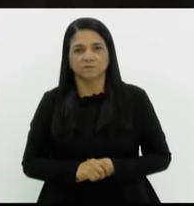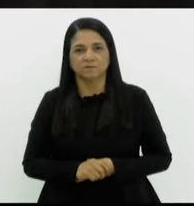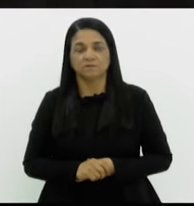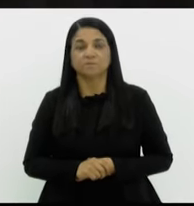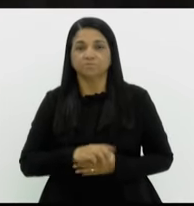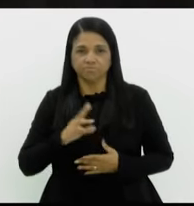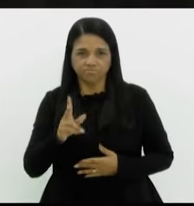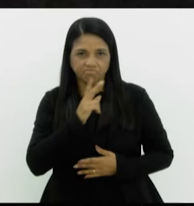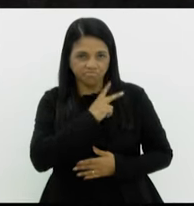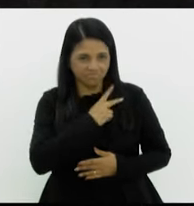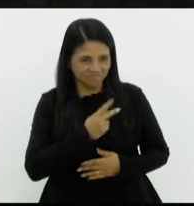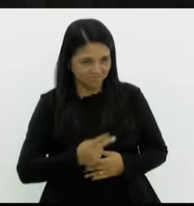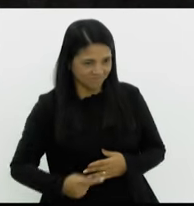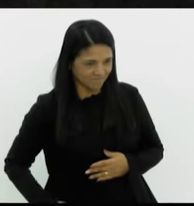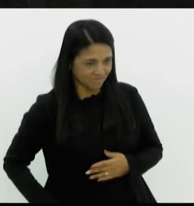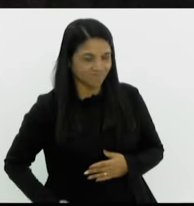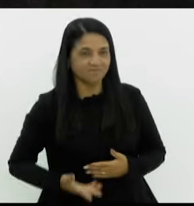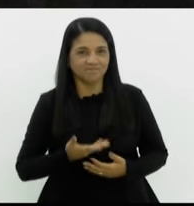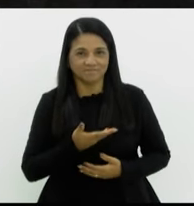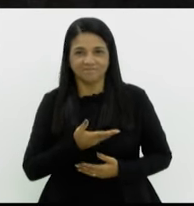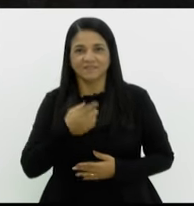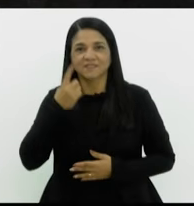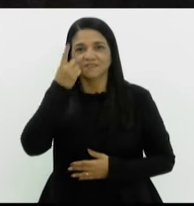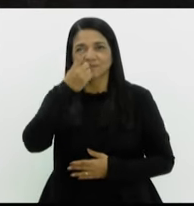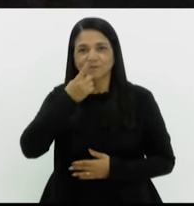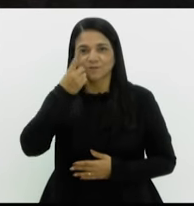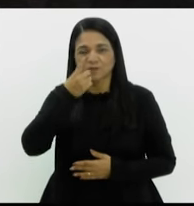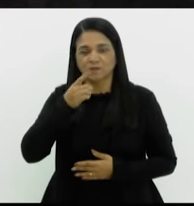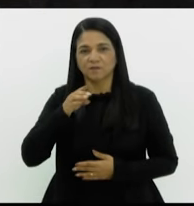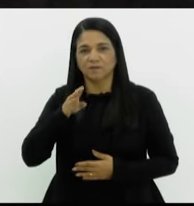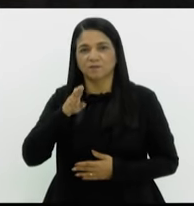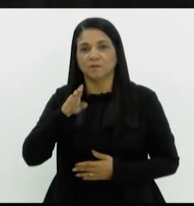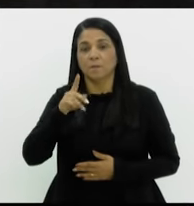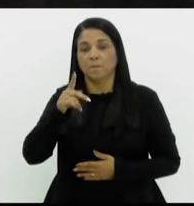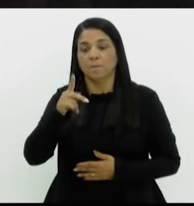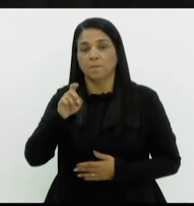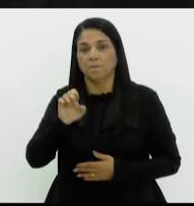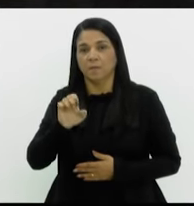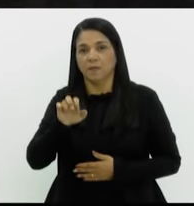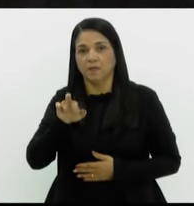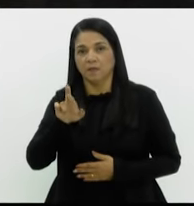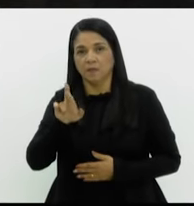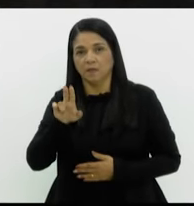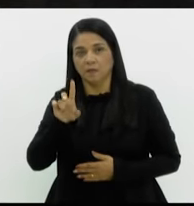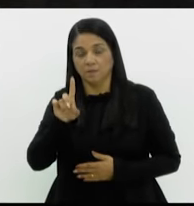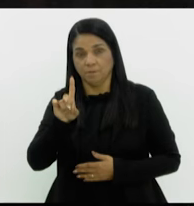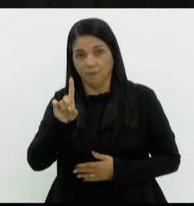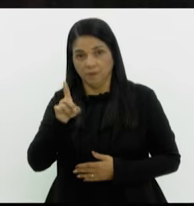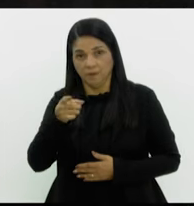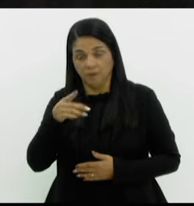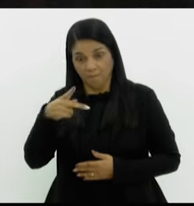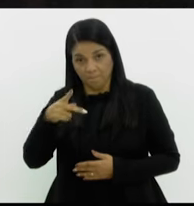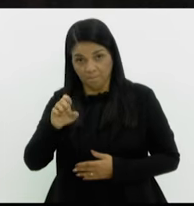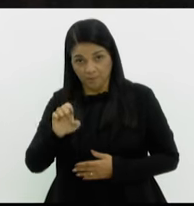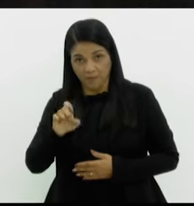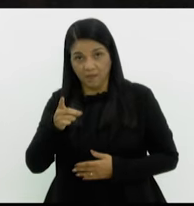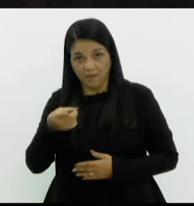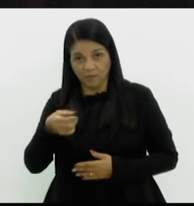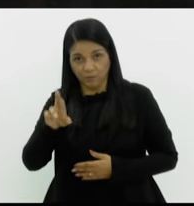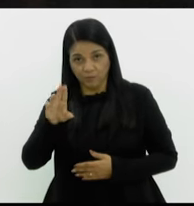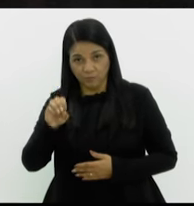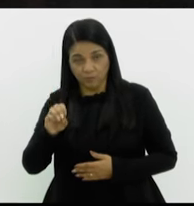Senhor presidente, deputado Pedro Brazão, senhoras e senhores